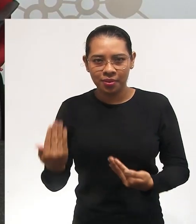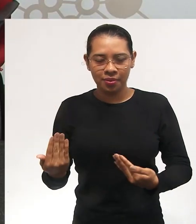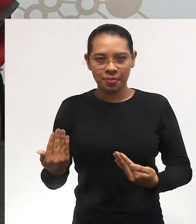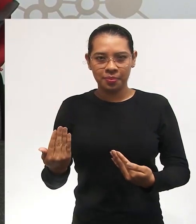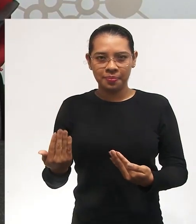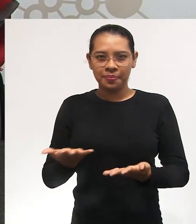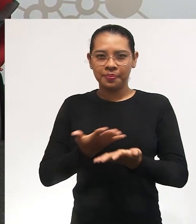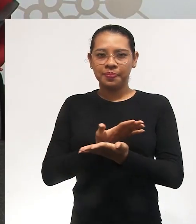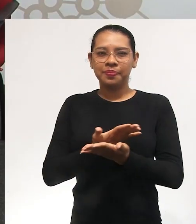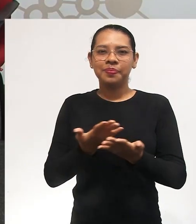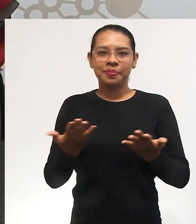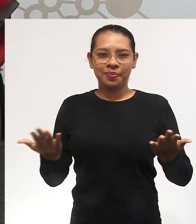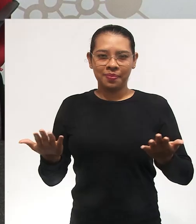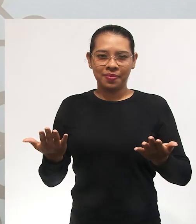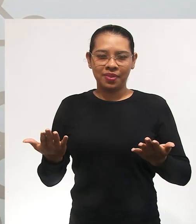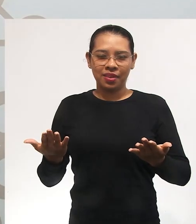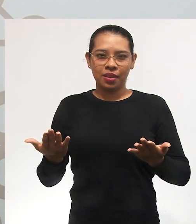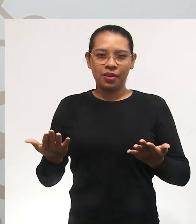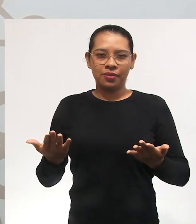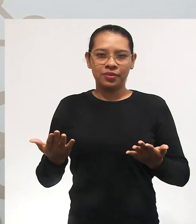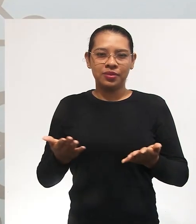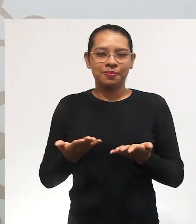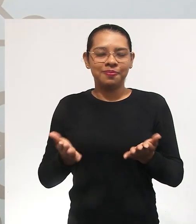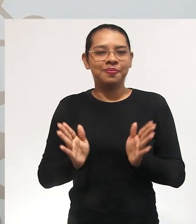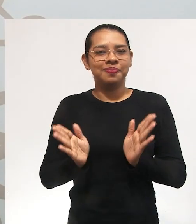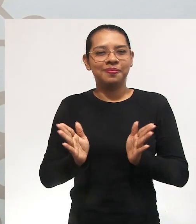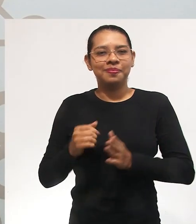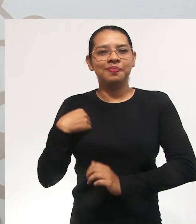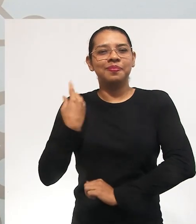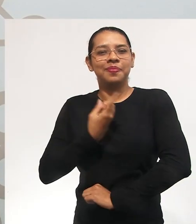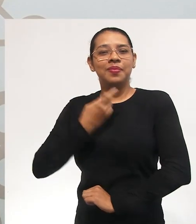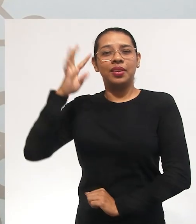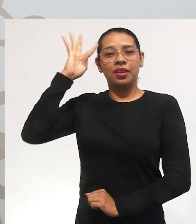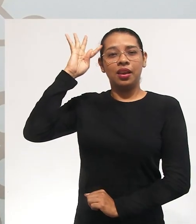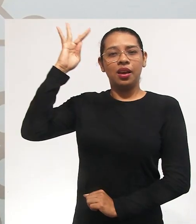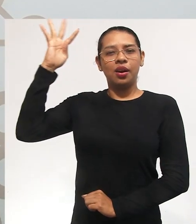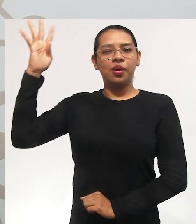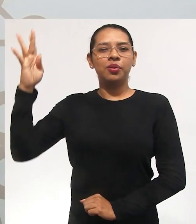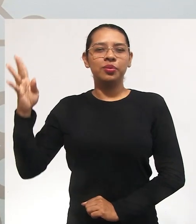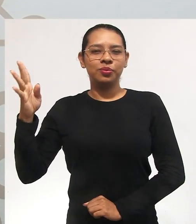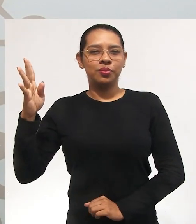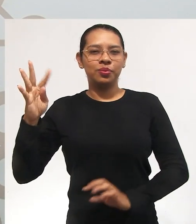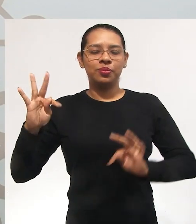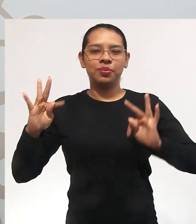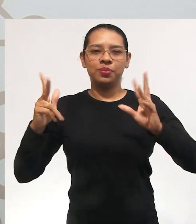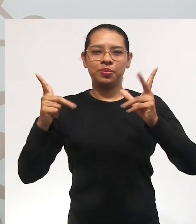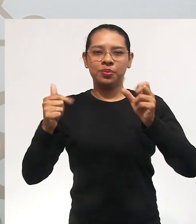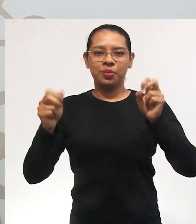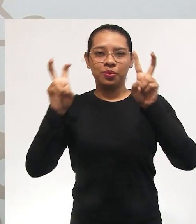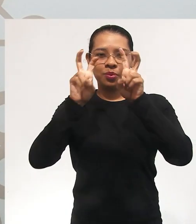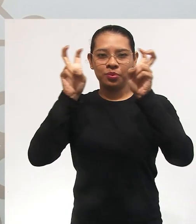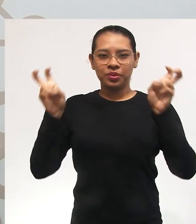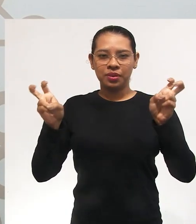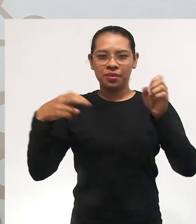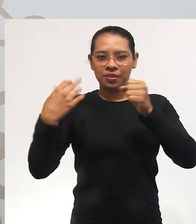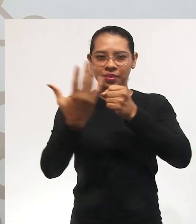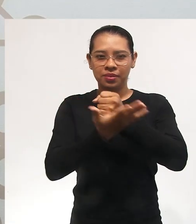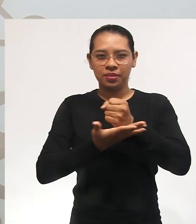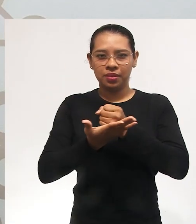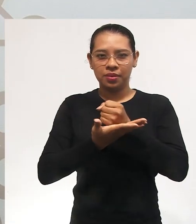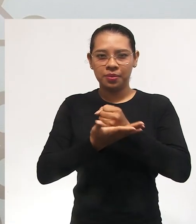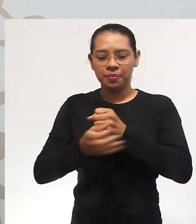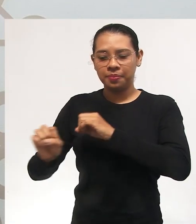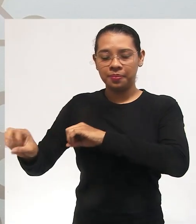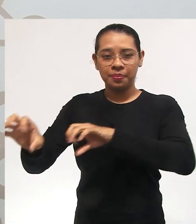Muito obrigada. Então, para vocês, né, ficou aqui a nossa reflexão